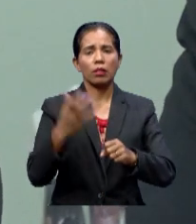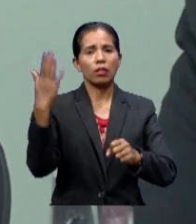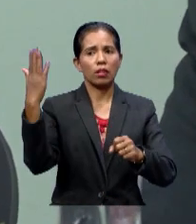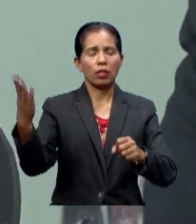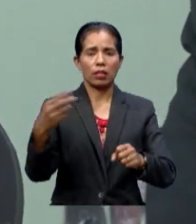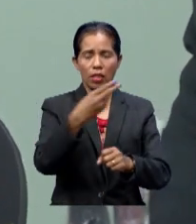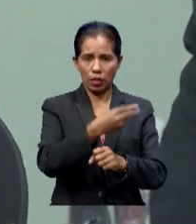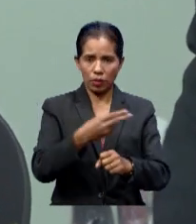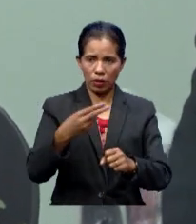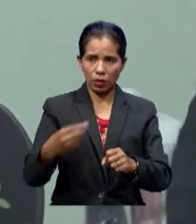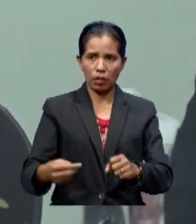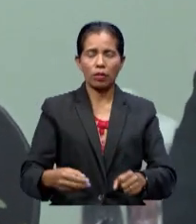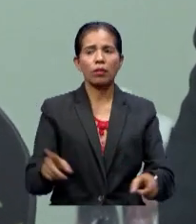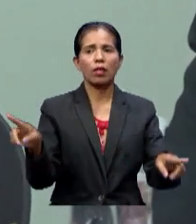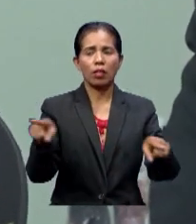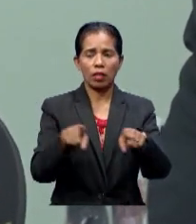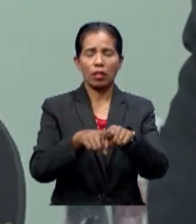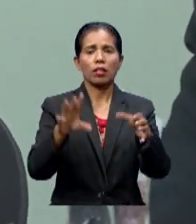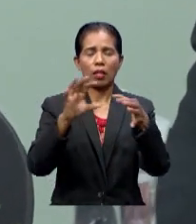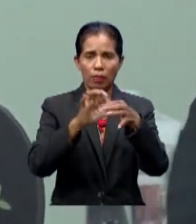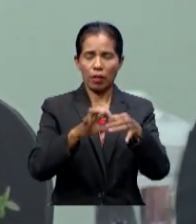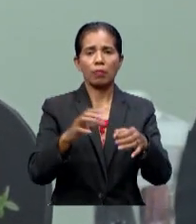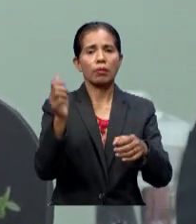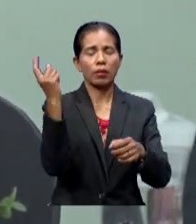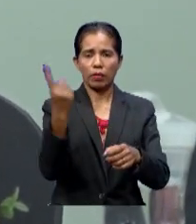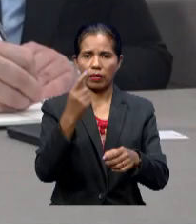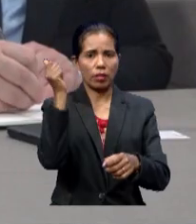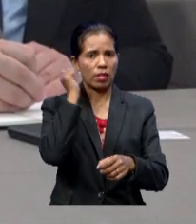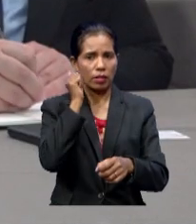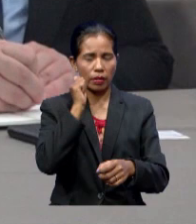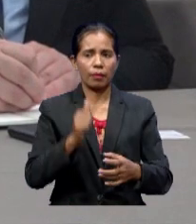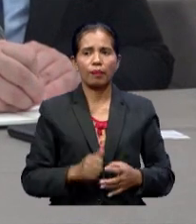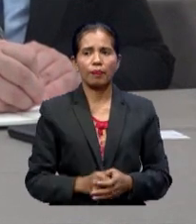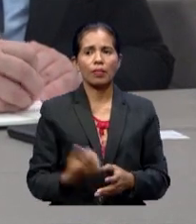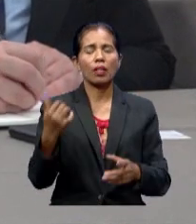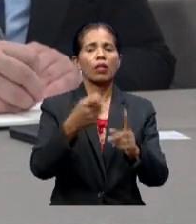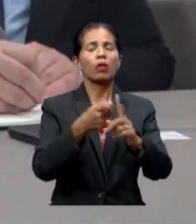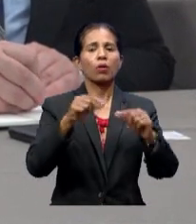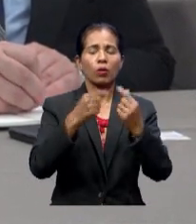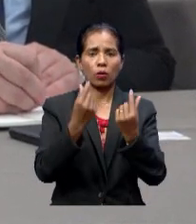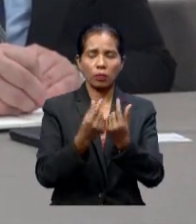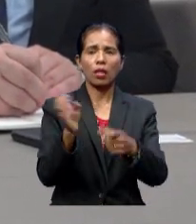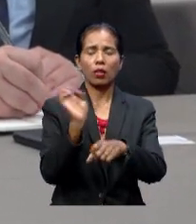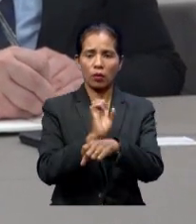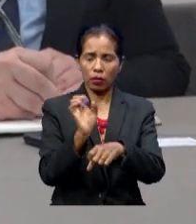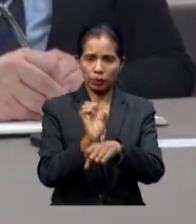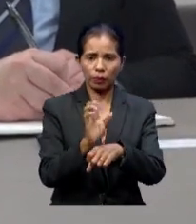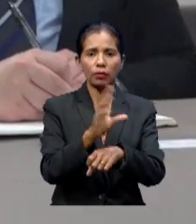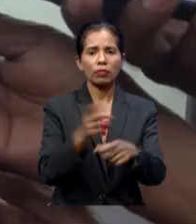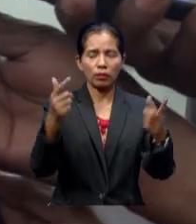bazo Indonesia, hodi sai membro permanente ASEAN. Sira, ekipa husi economic pilar, pilar ekonomik